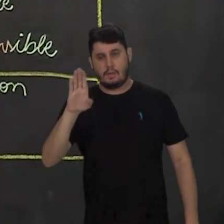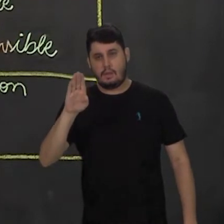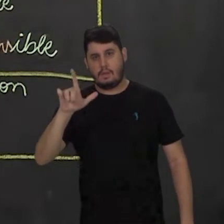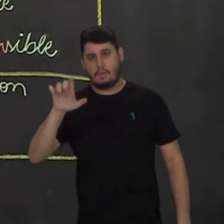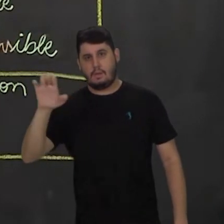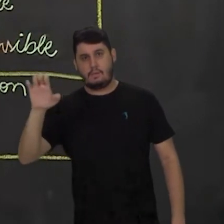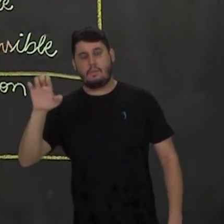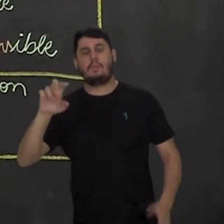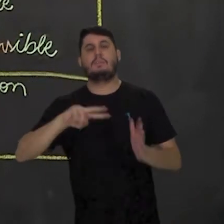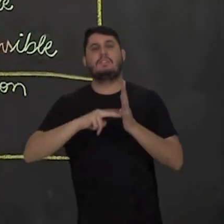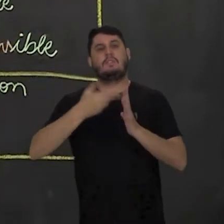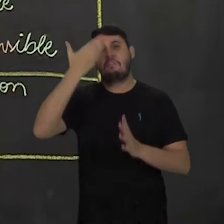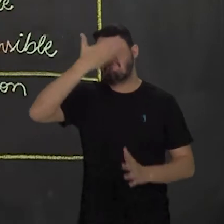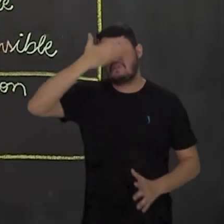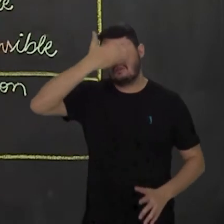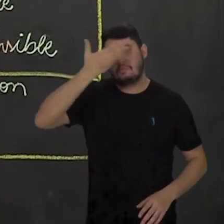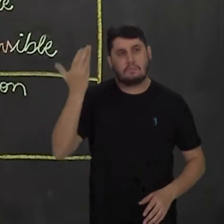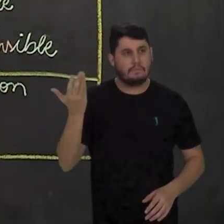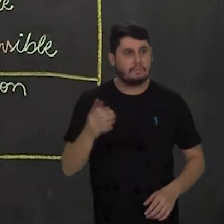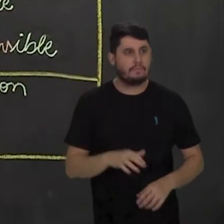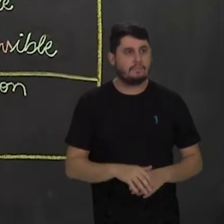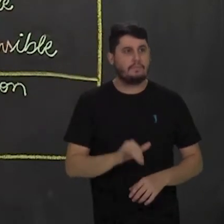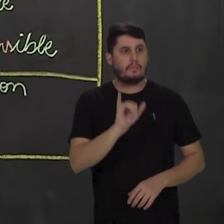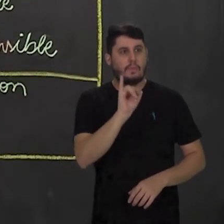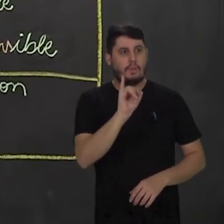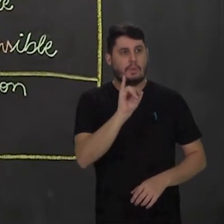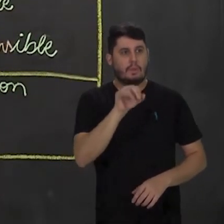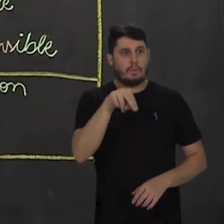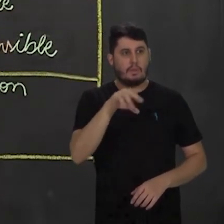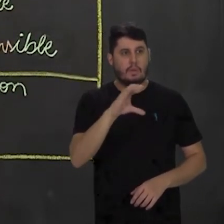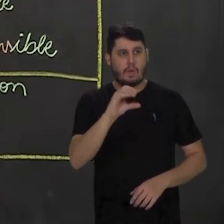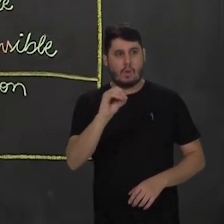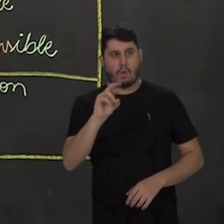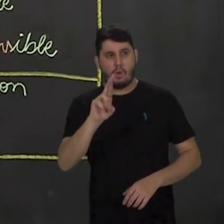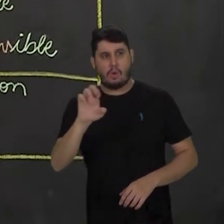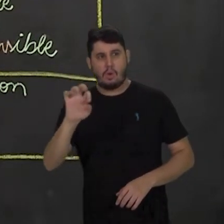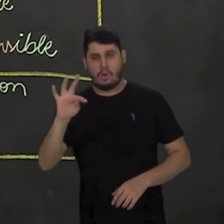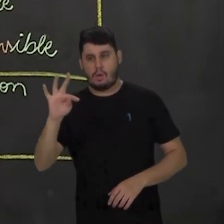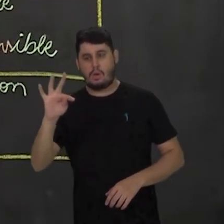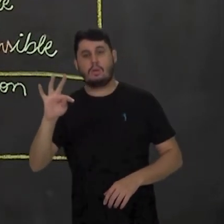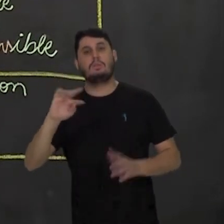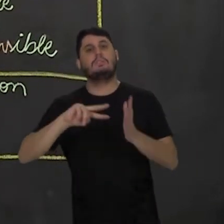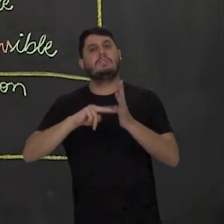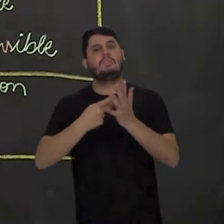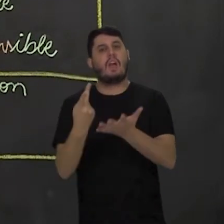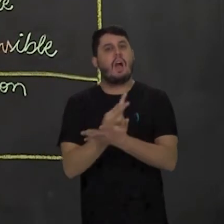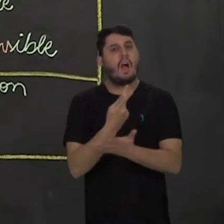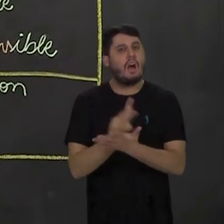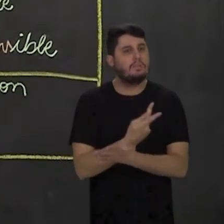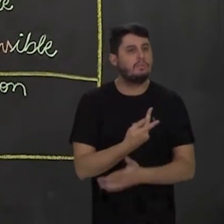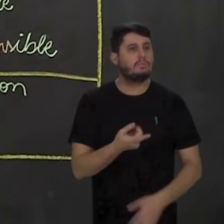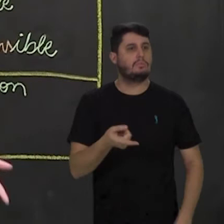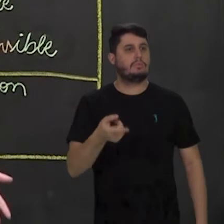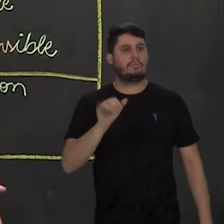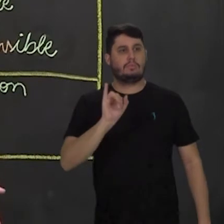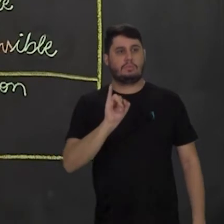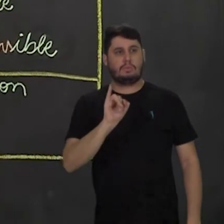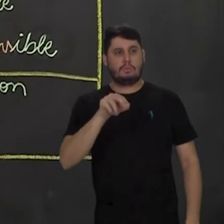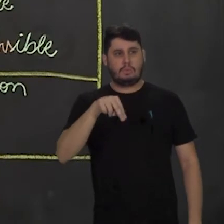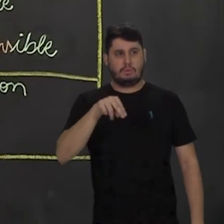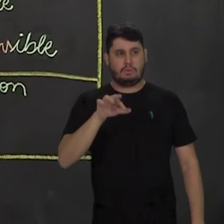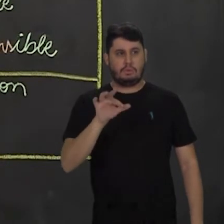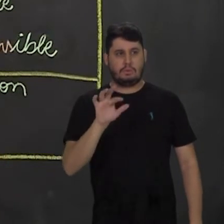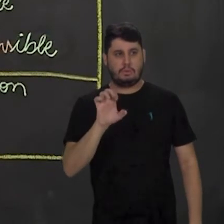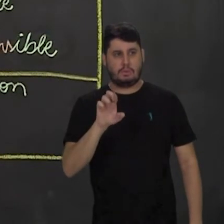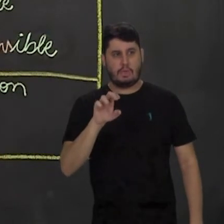Correct, correto, incorrect. Efficient, eficiente, inefficient, não